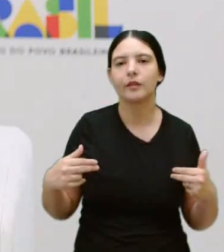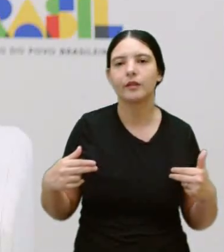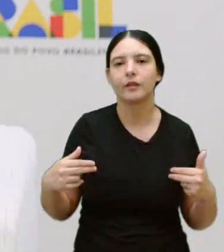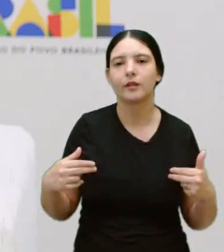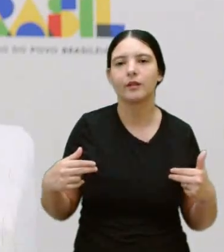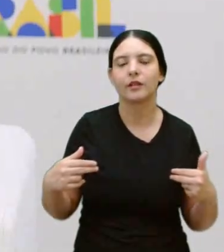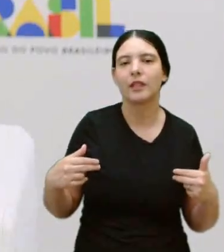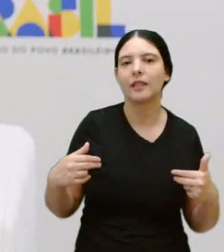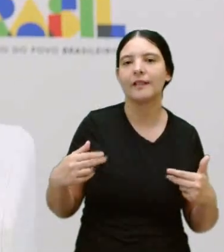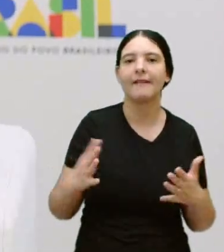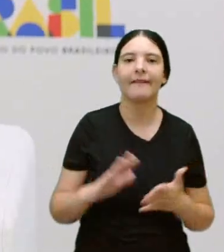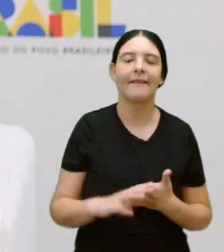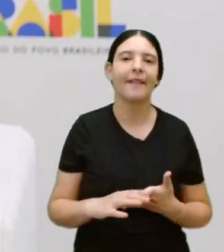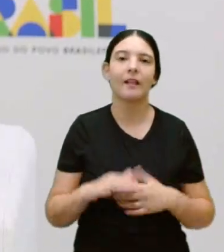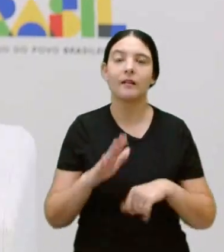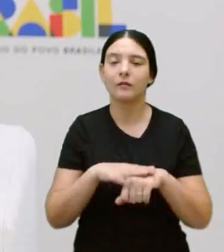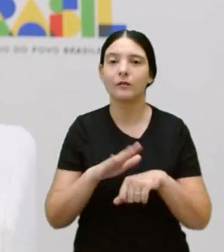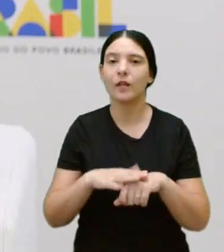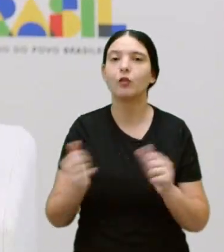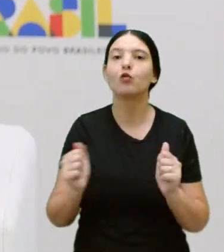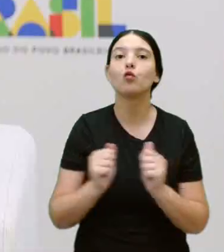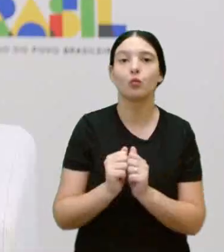que fazem ficar junto.